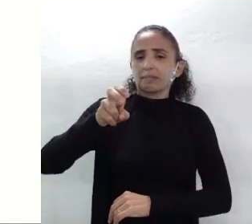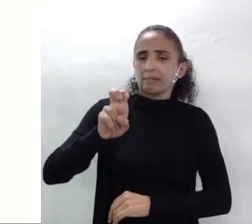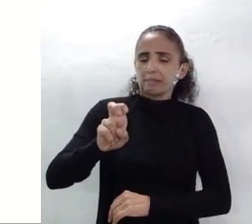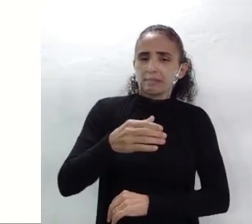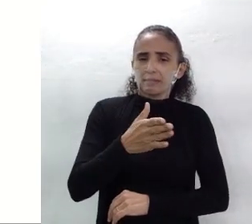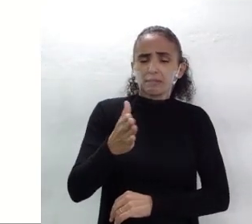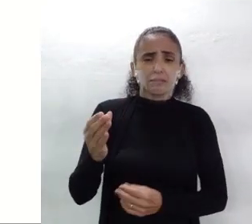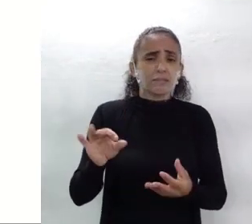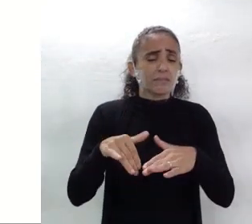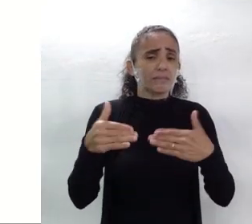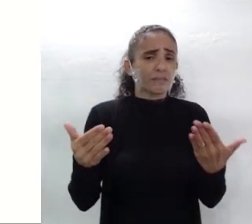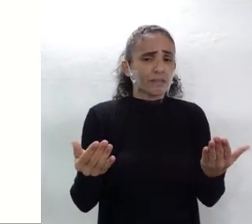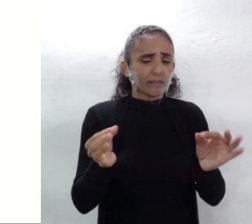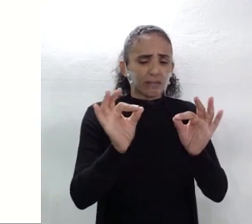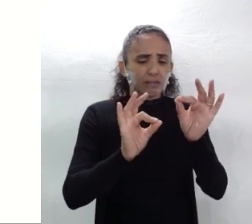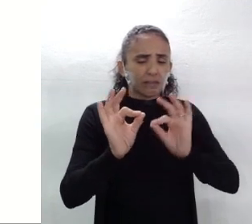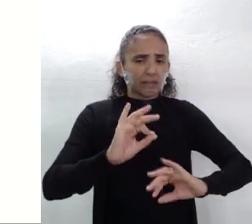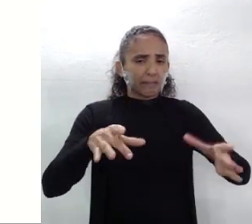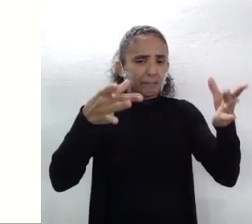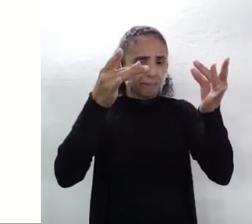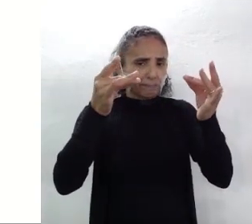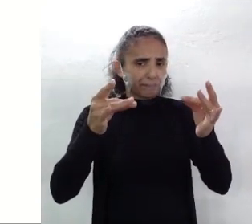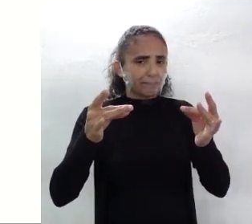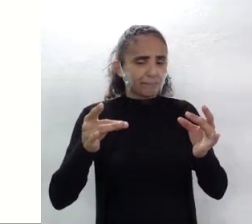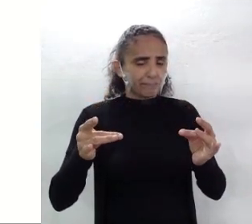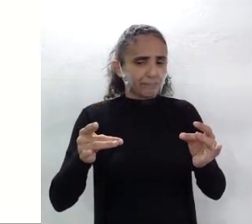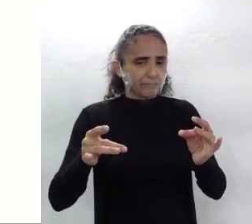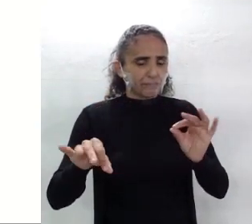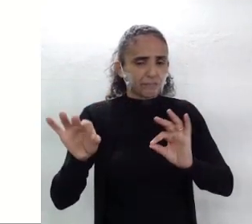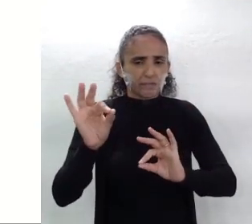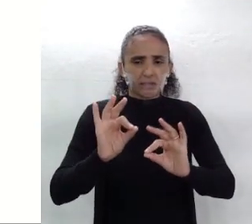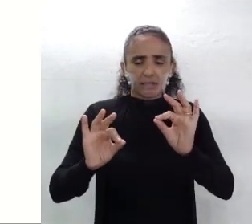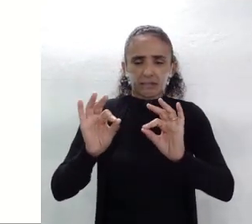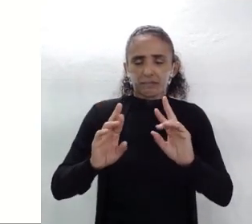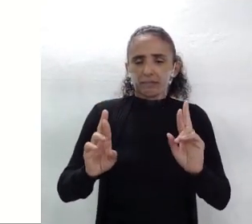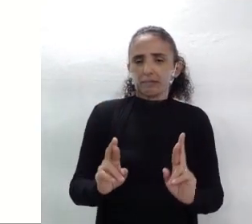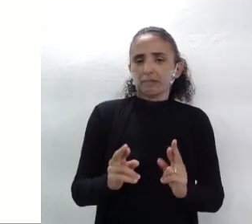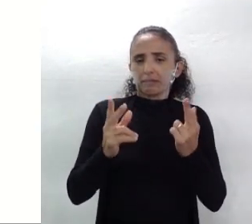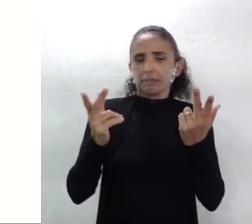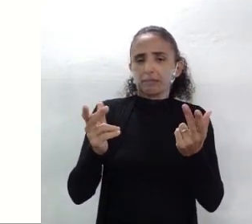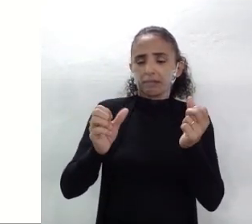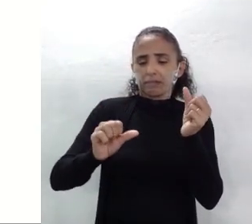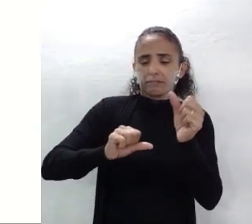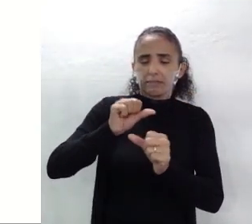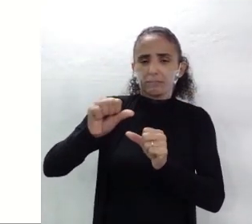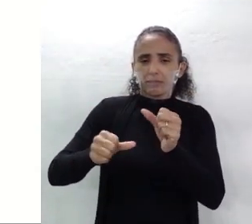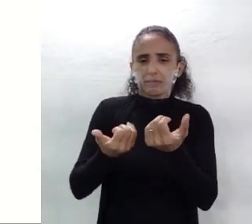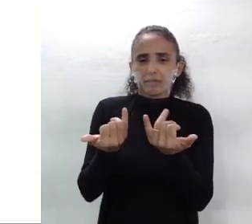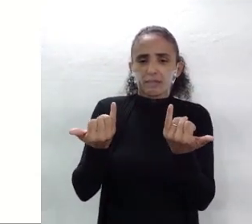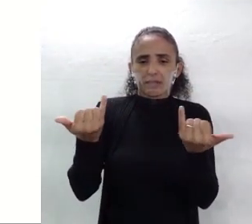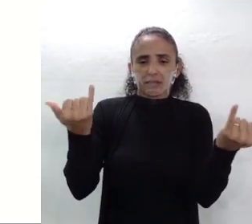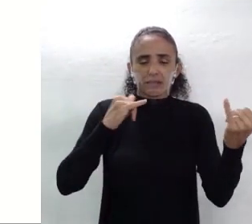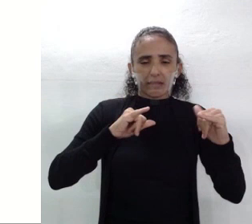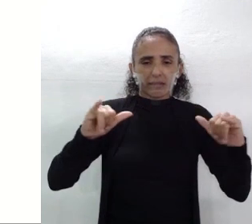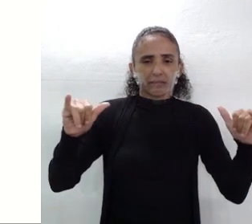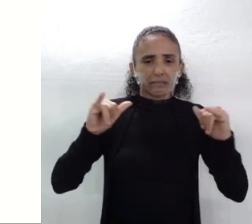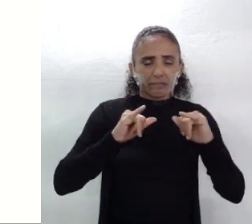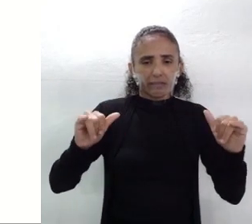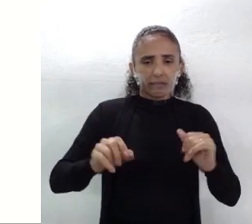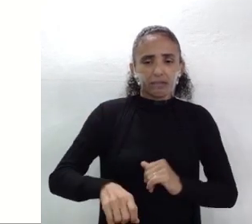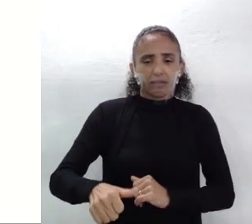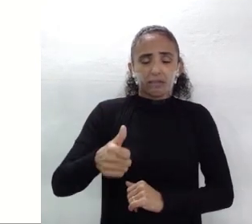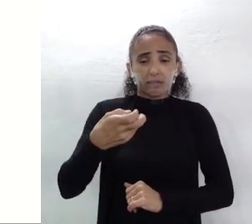E o perímetro, você vai pegar, ó, tirar e vai fazer o seguinte, trocar as informações. 5 vezes